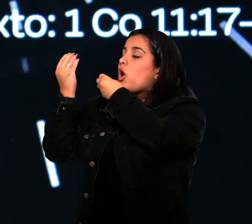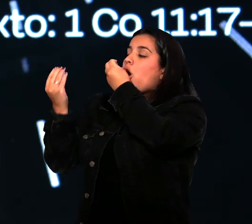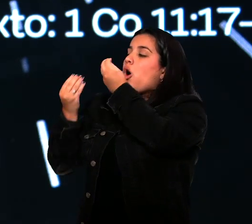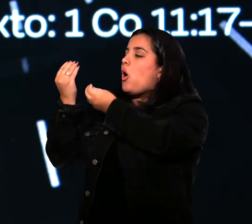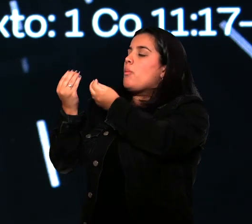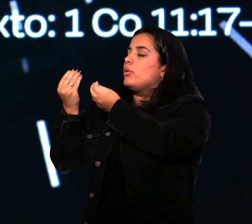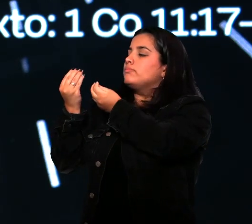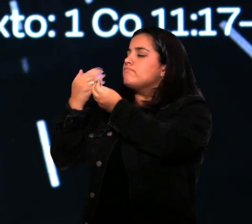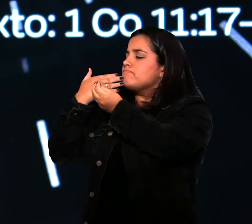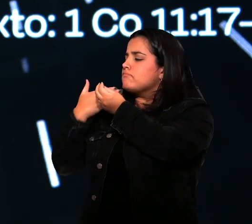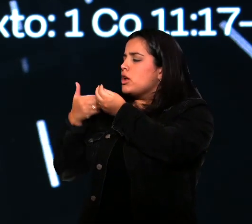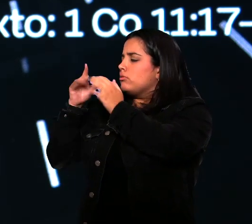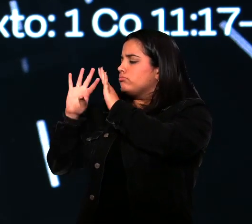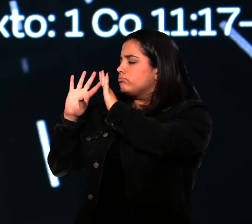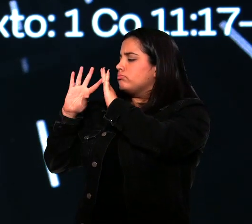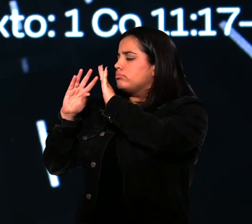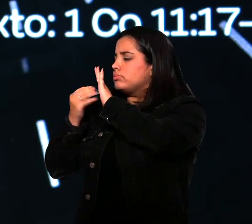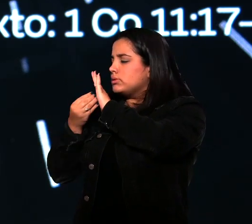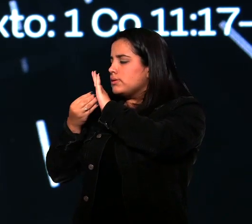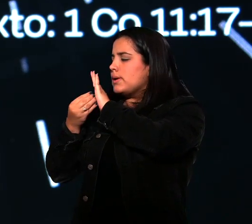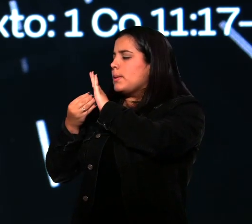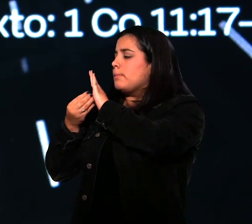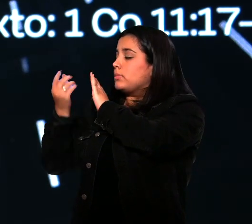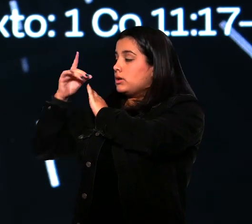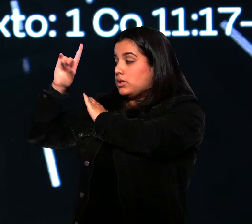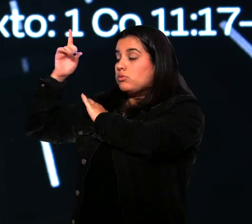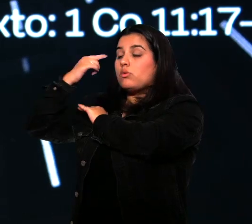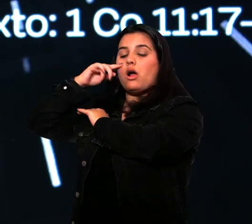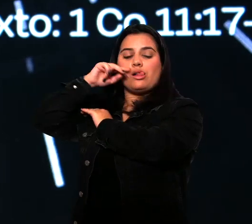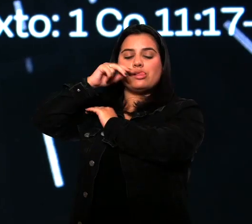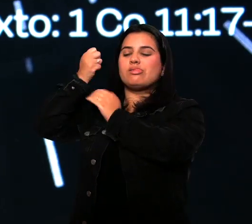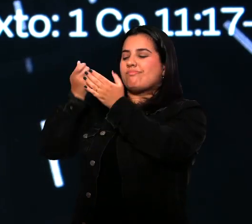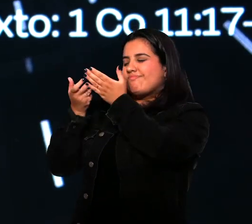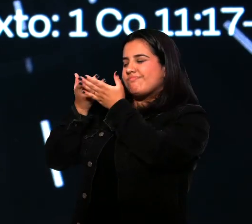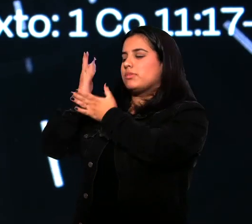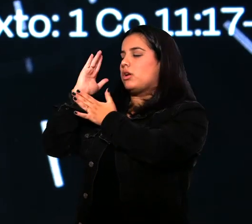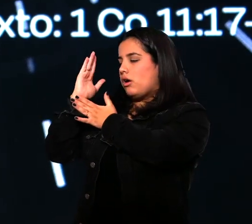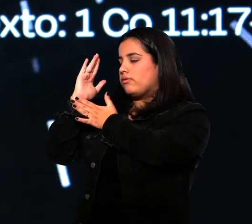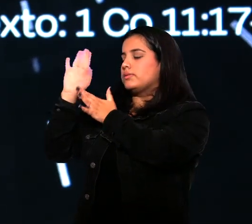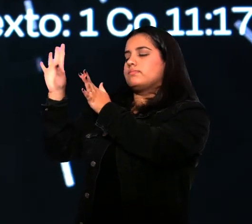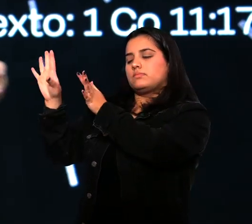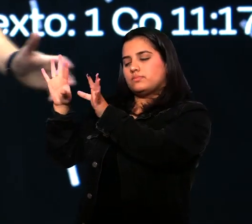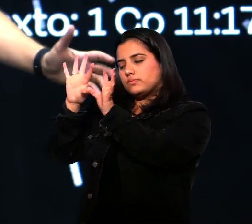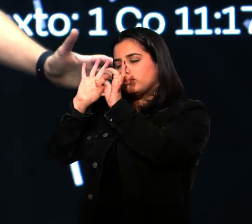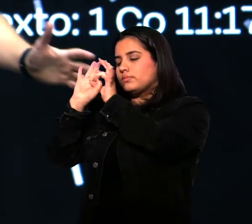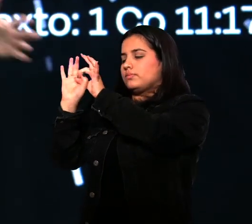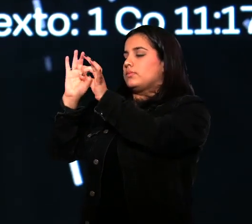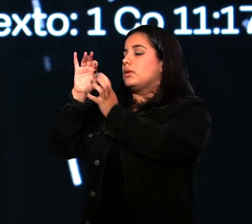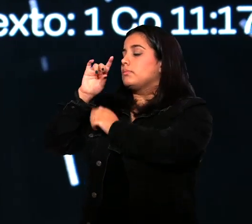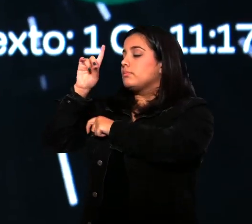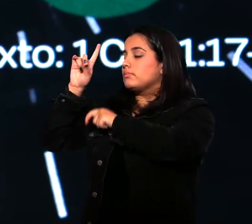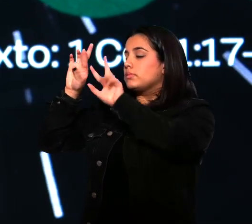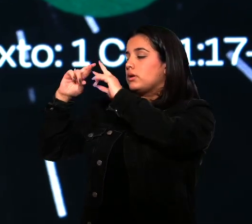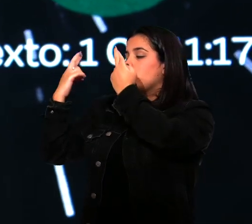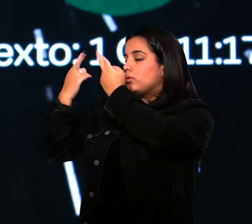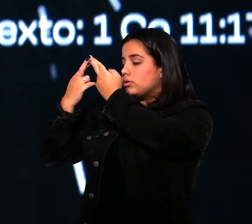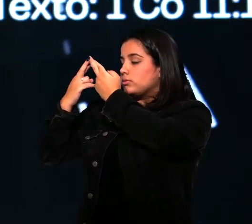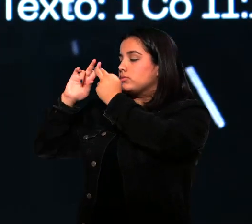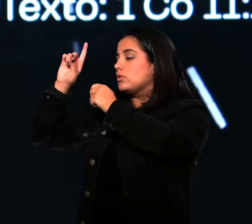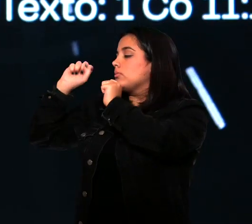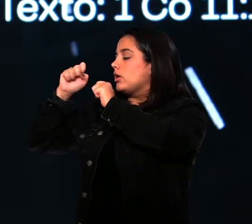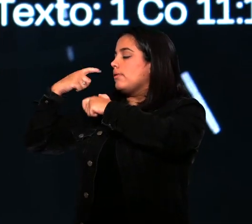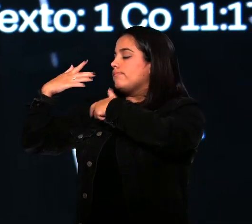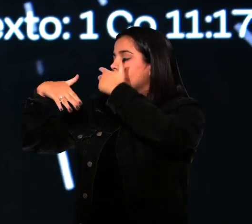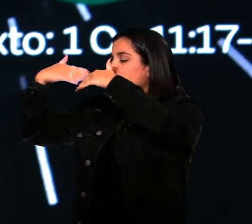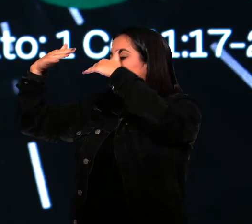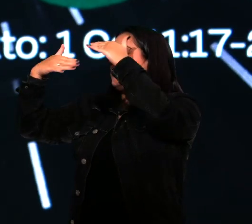como igreja, como indivíduos, aprovados pelo Senhor na nossa coletividade, para que o reino de Deus possa avançar com uma